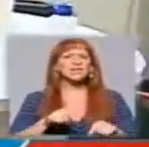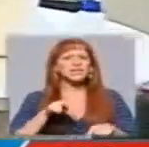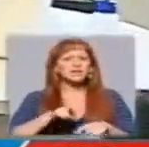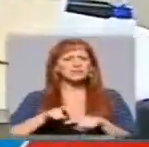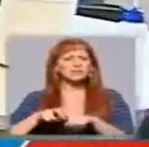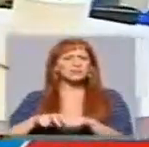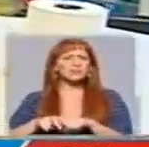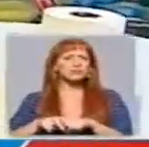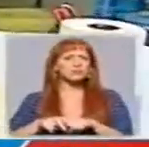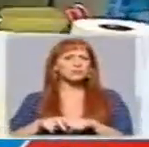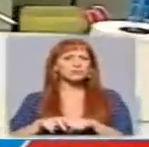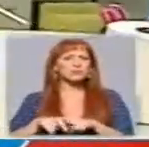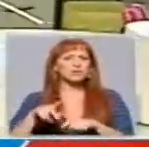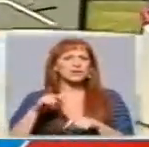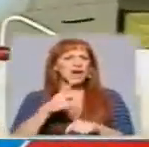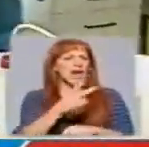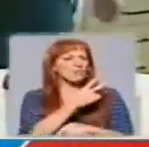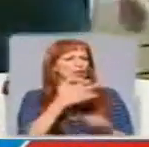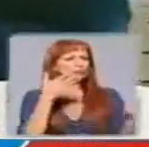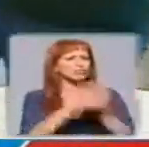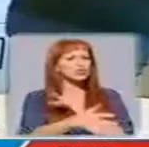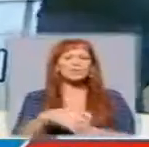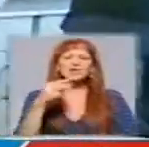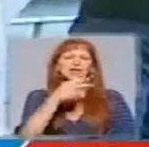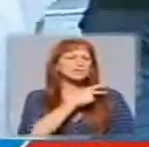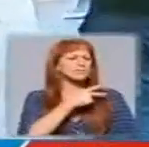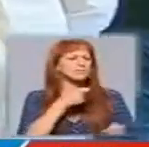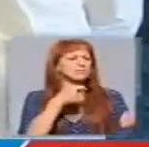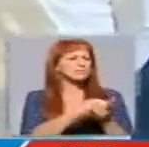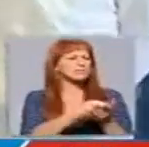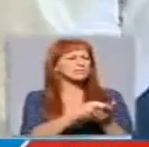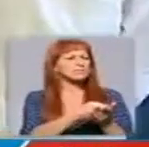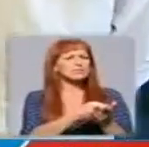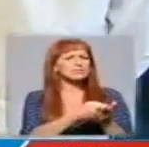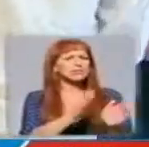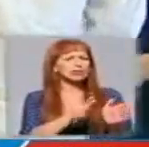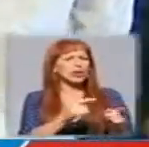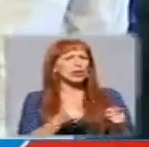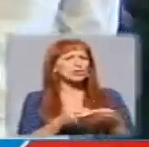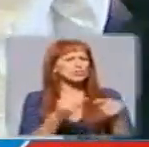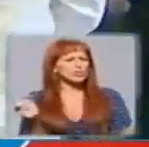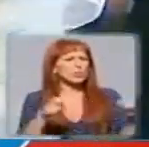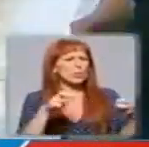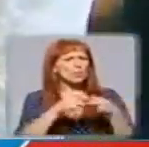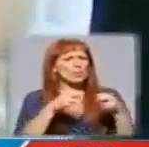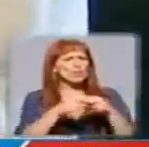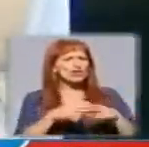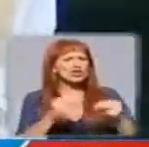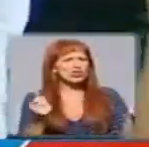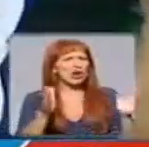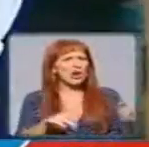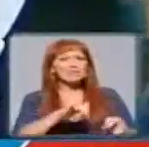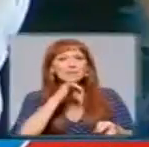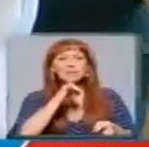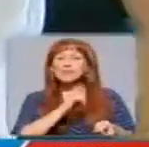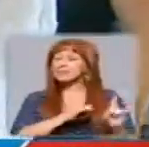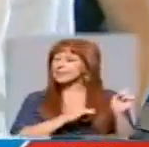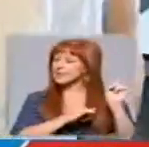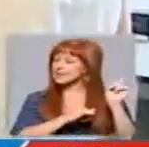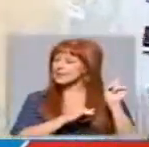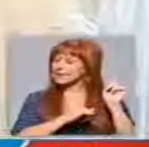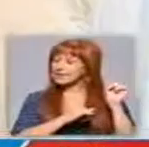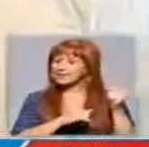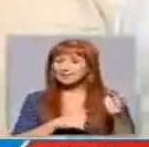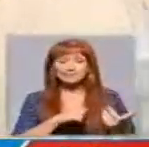guarda aquele lugar em Jataí mas que expor penas fossem pagas já consegui ultrapassar essa O pessoal ainda ainda não